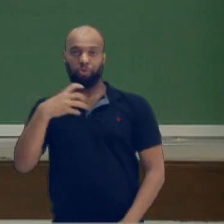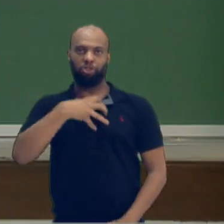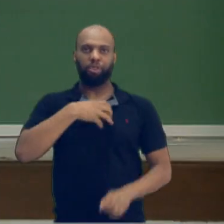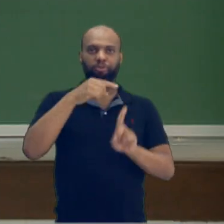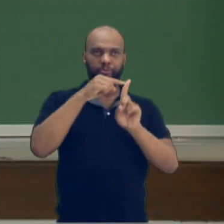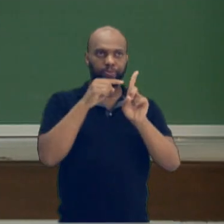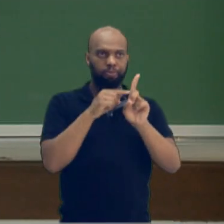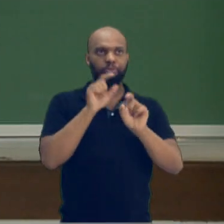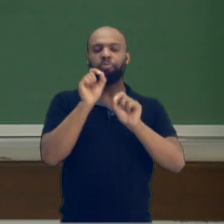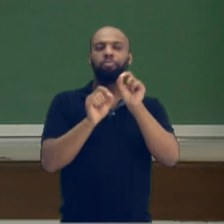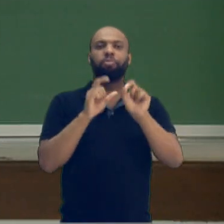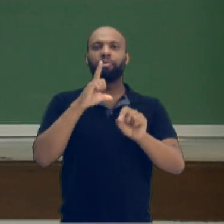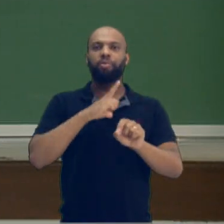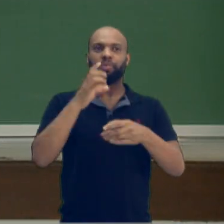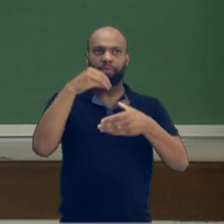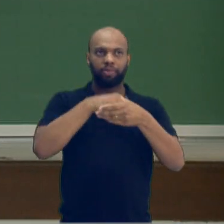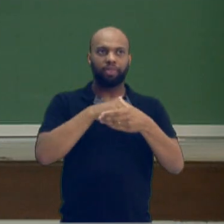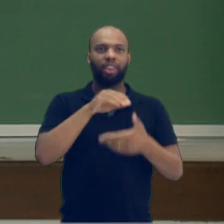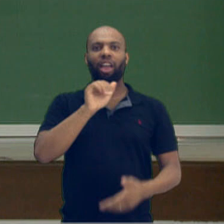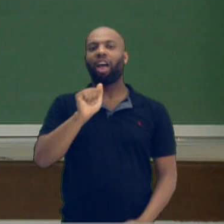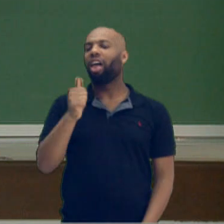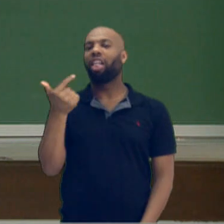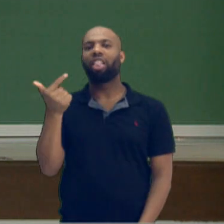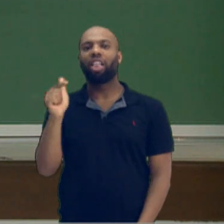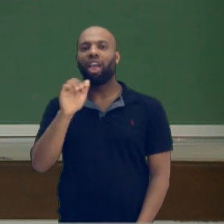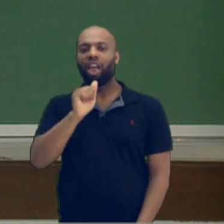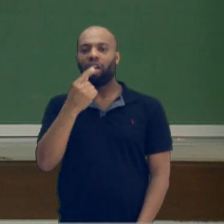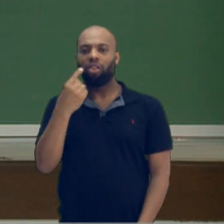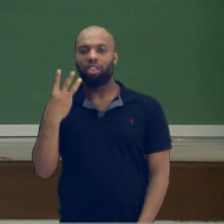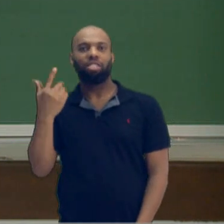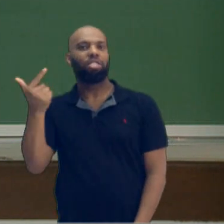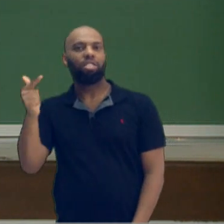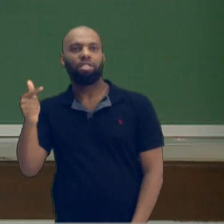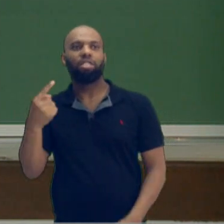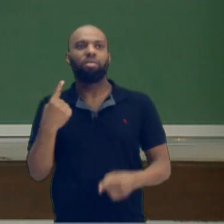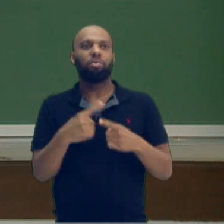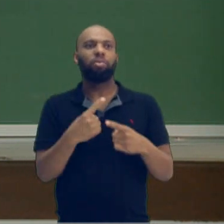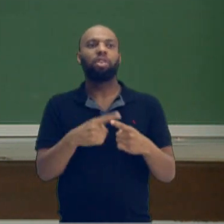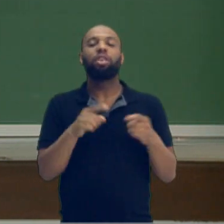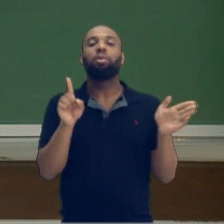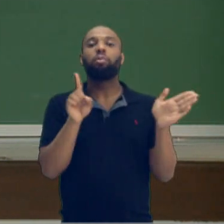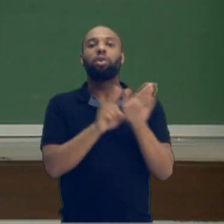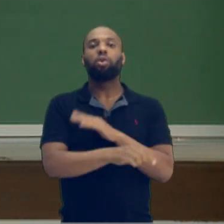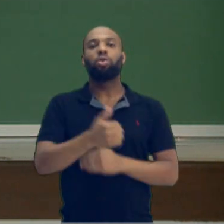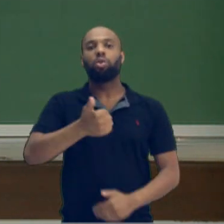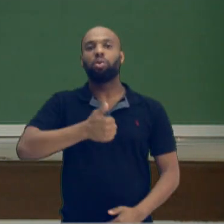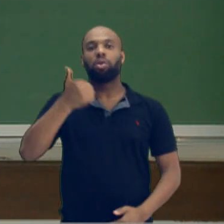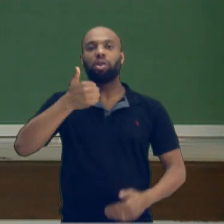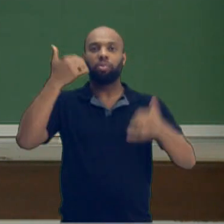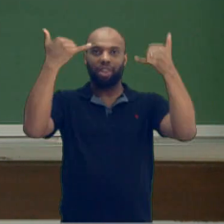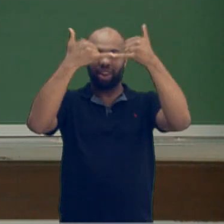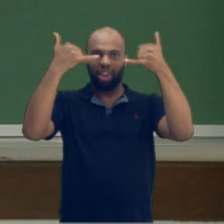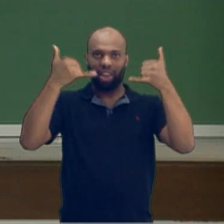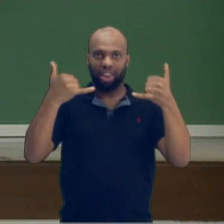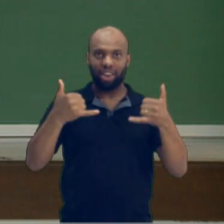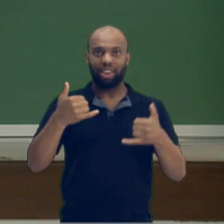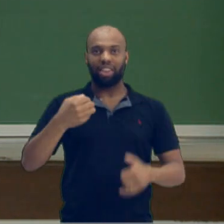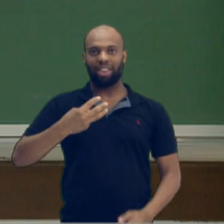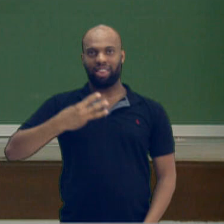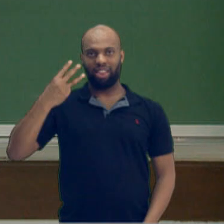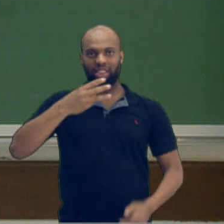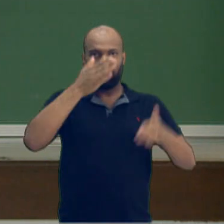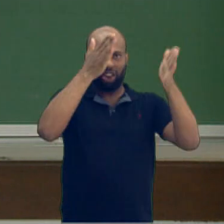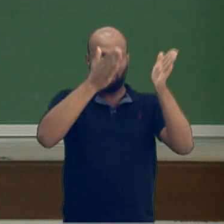nossos elementos aqui? O A não existe. Por quê? Porque ele está pedindo um elemento na primeira linha, na terceira coluna.